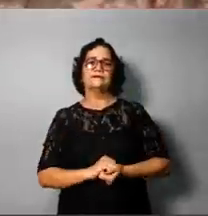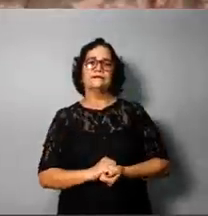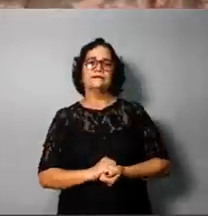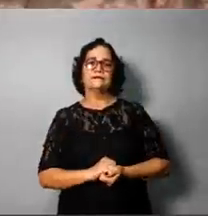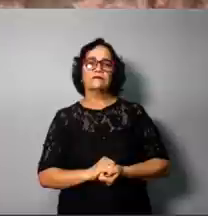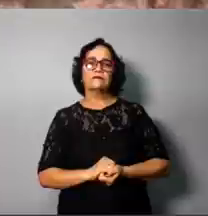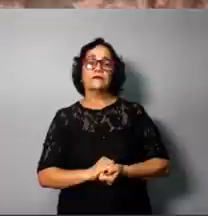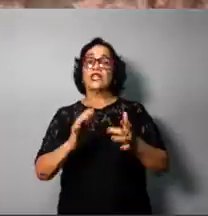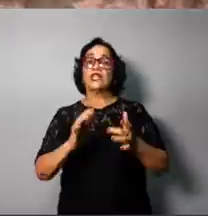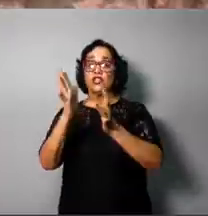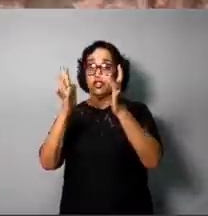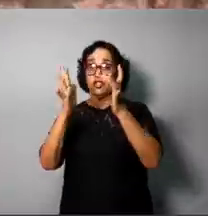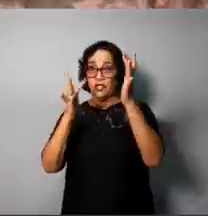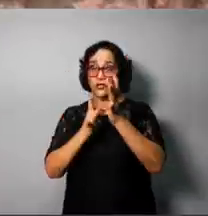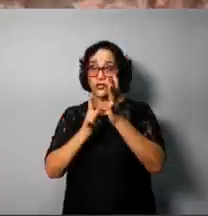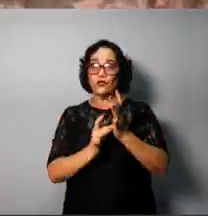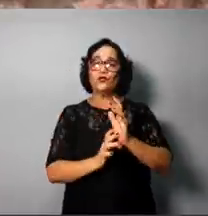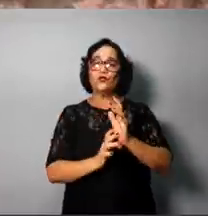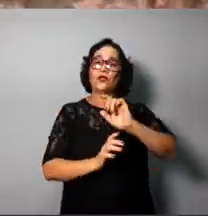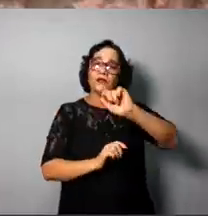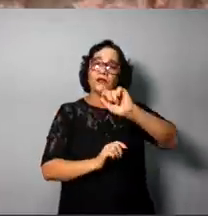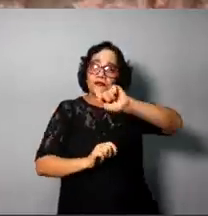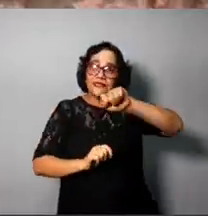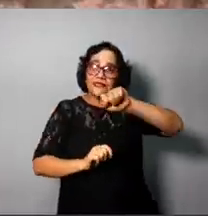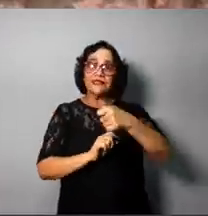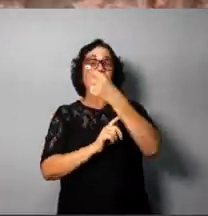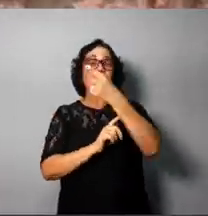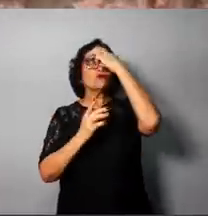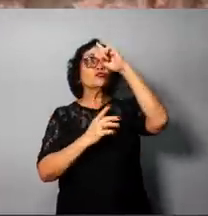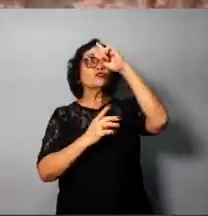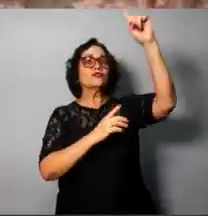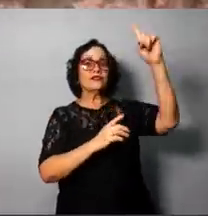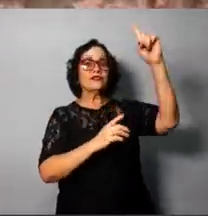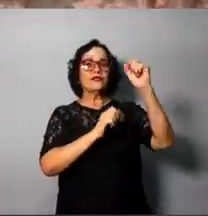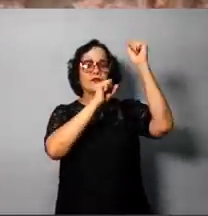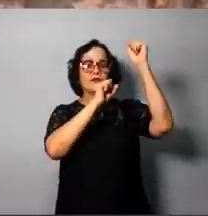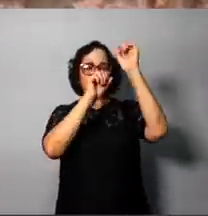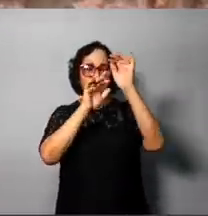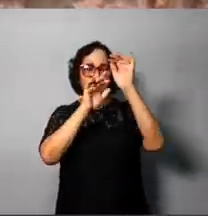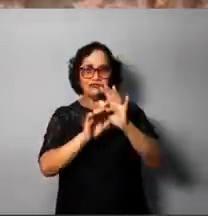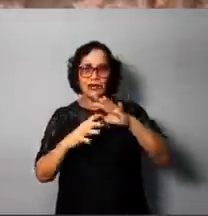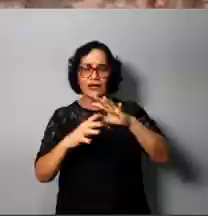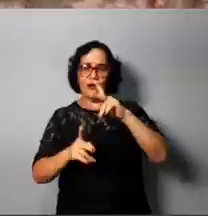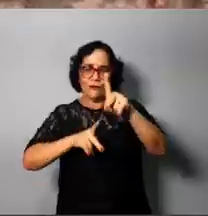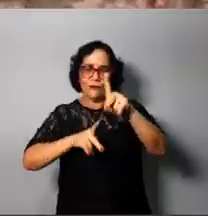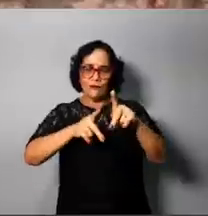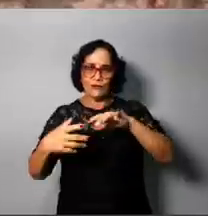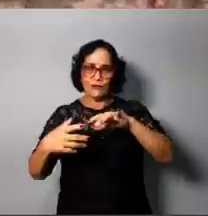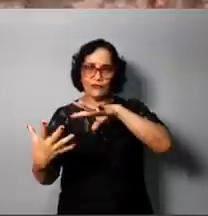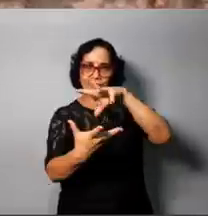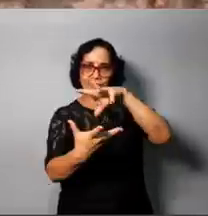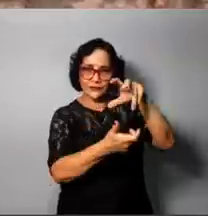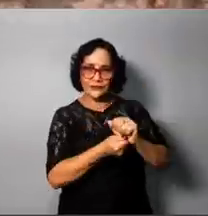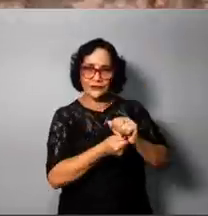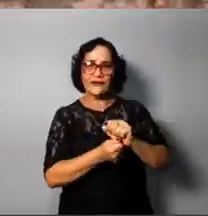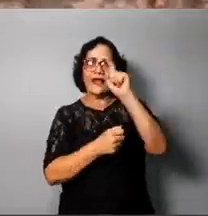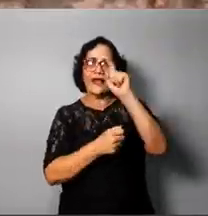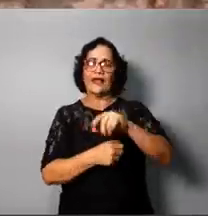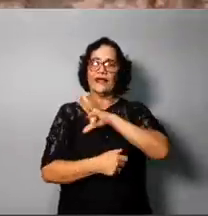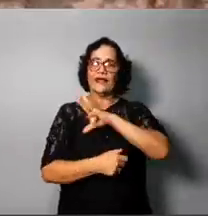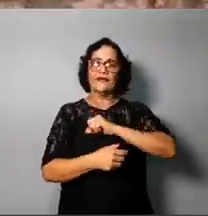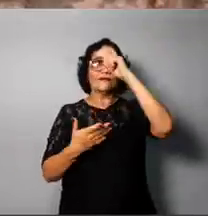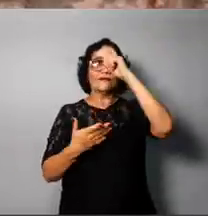Jesus veio como um sinal do Pai para a humanidade e é a manifestação do amor do Pai por